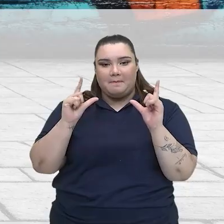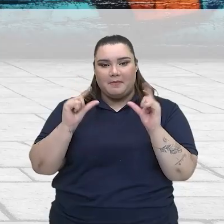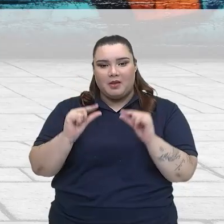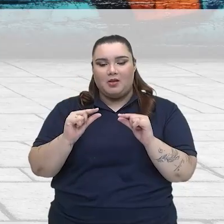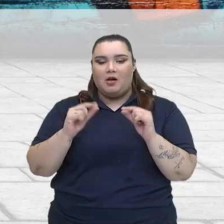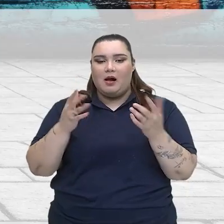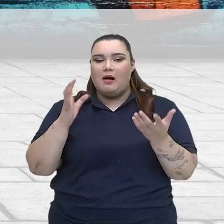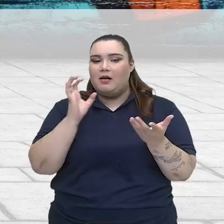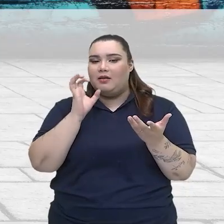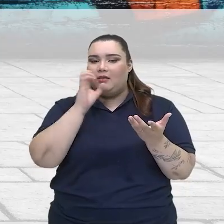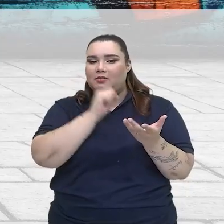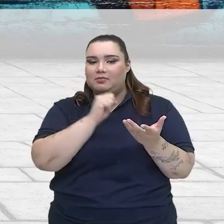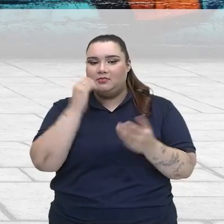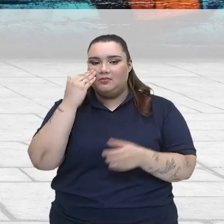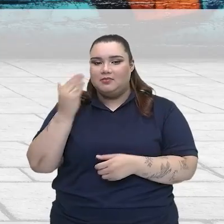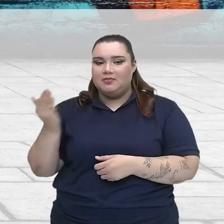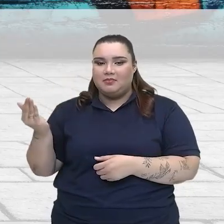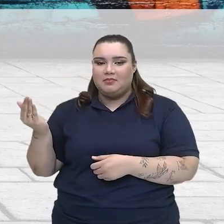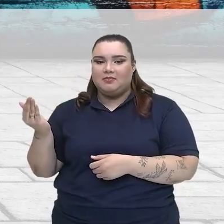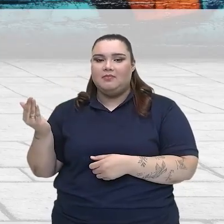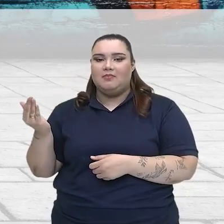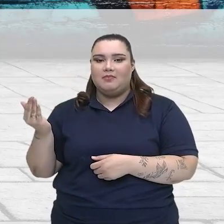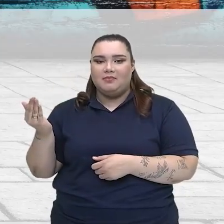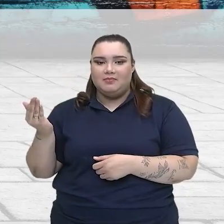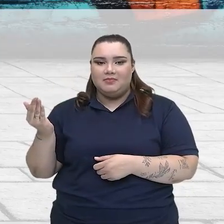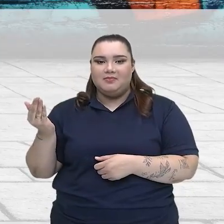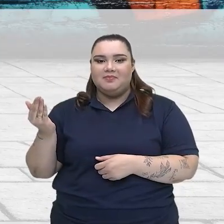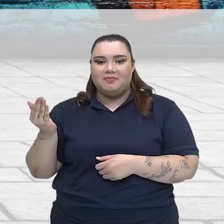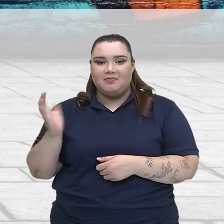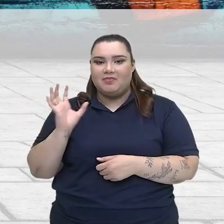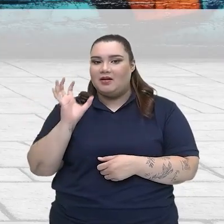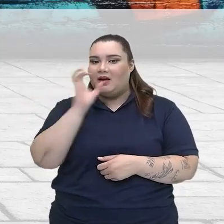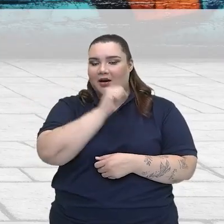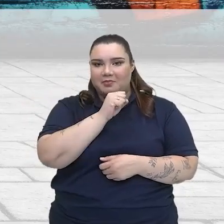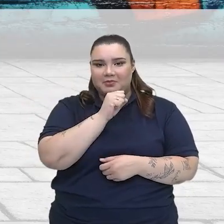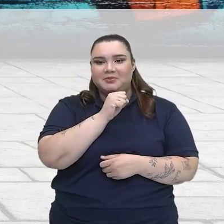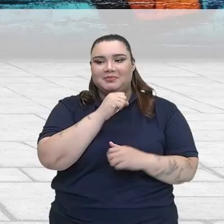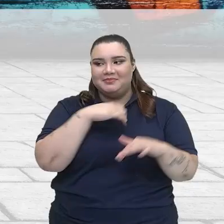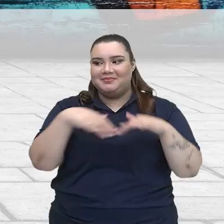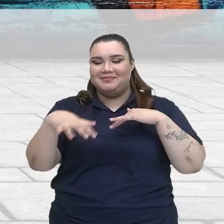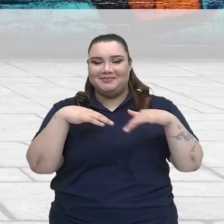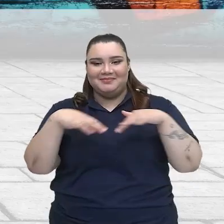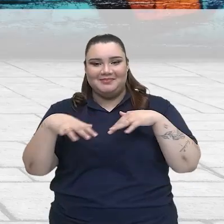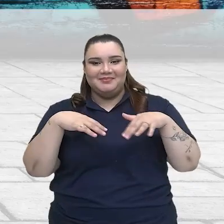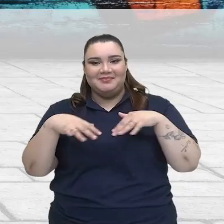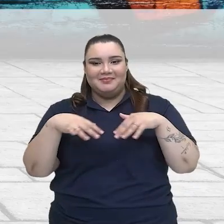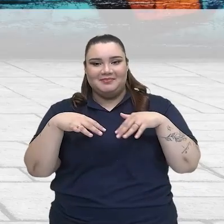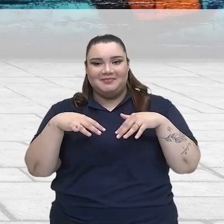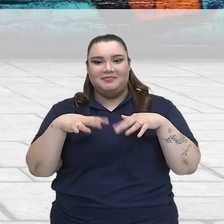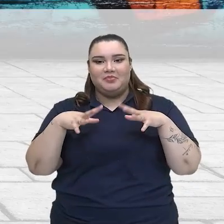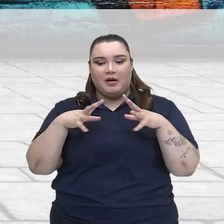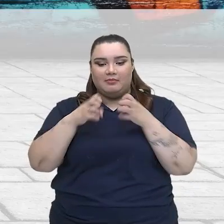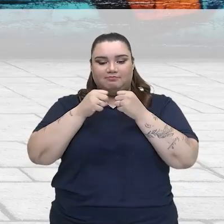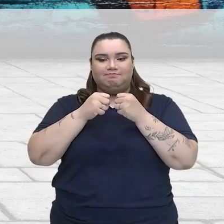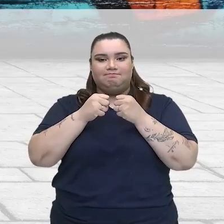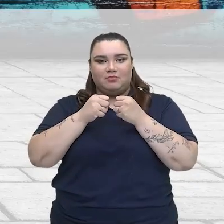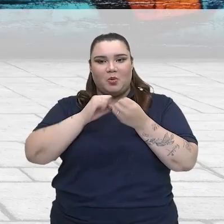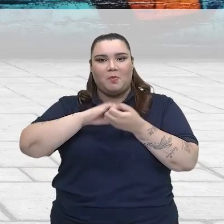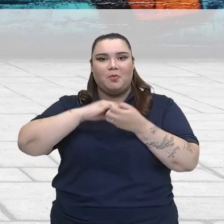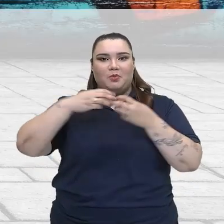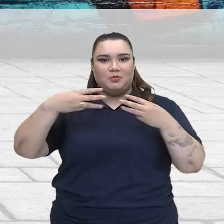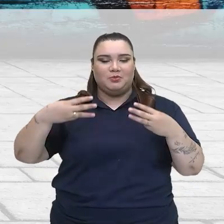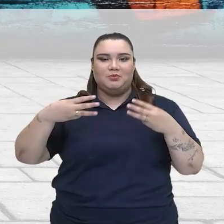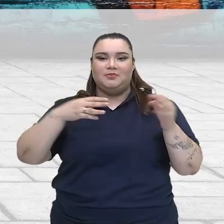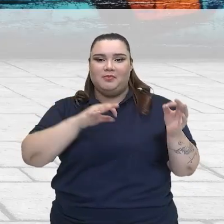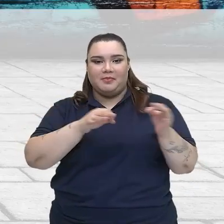esse movimento... Parece fácil, né? Eu vou fazer ele ficar menor. Em vez de fazer grande, vou fazer menor. Eu